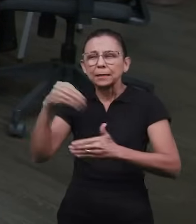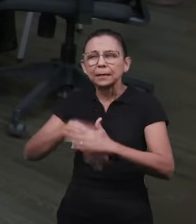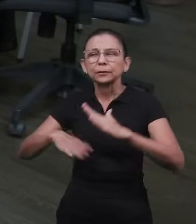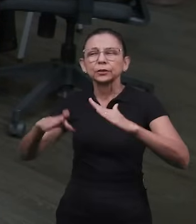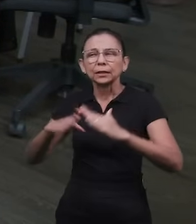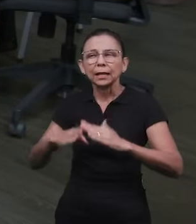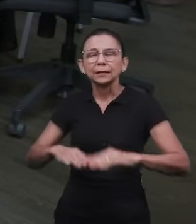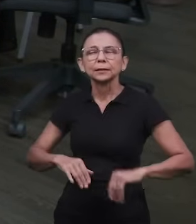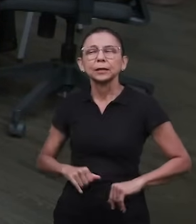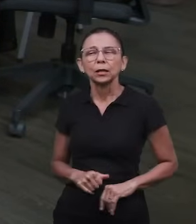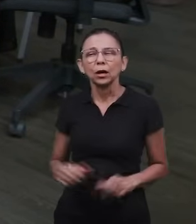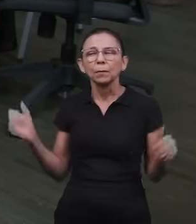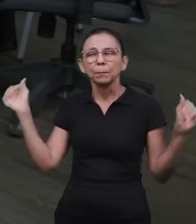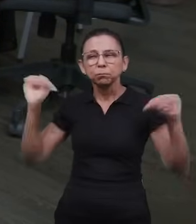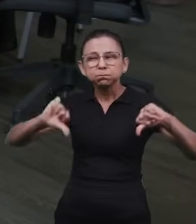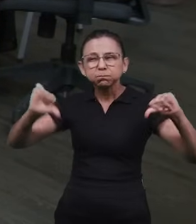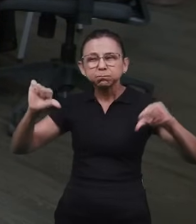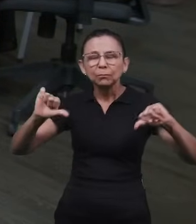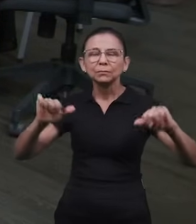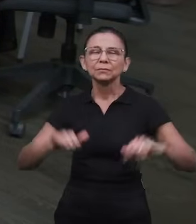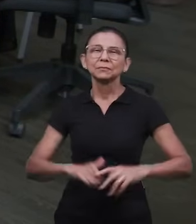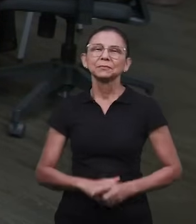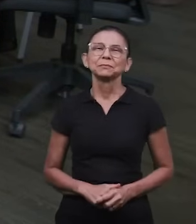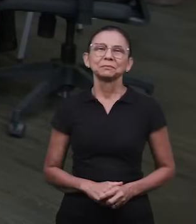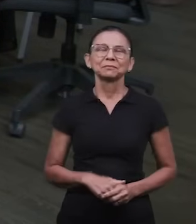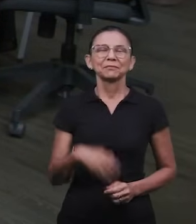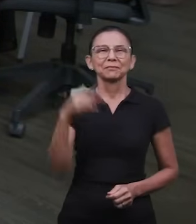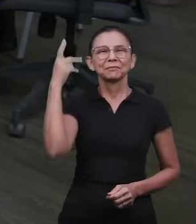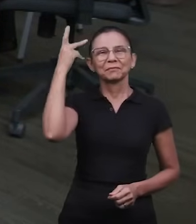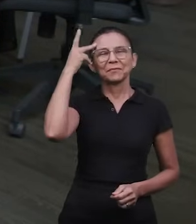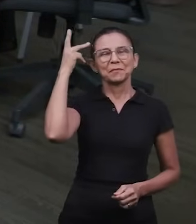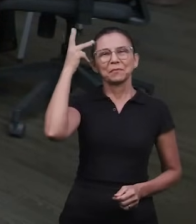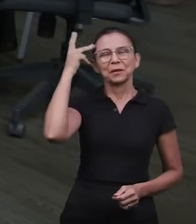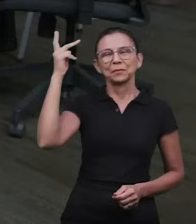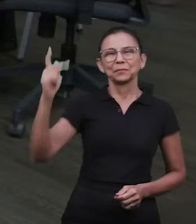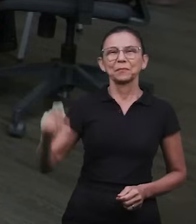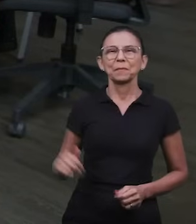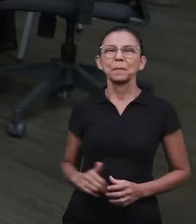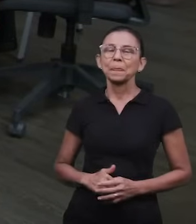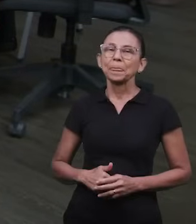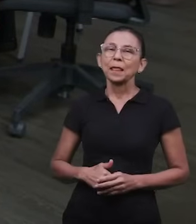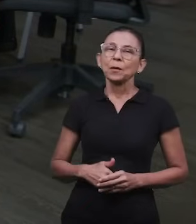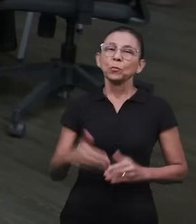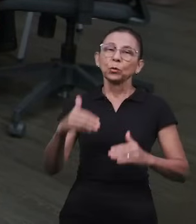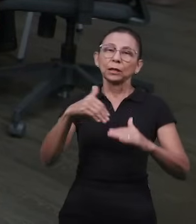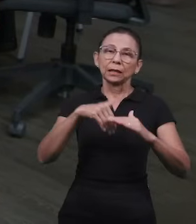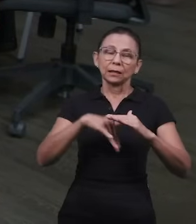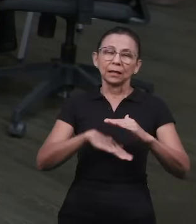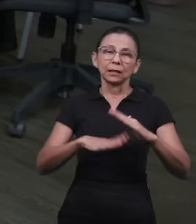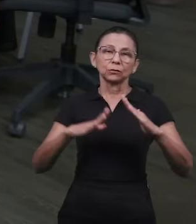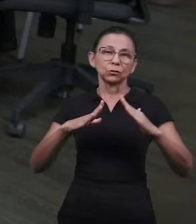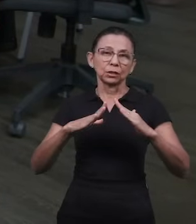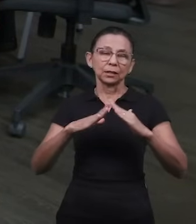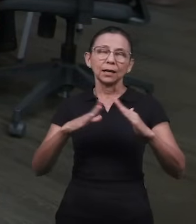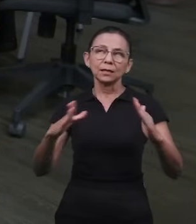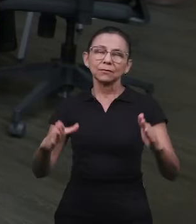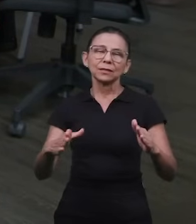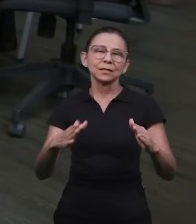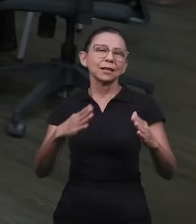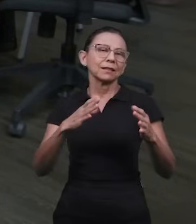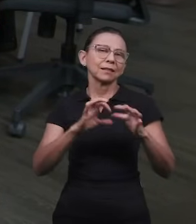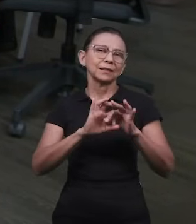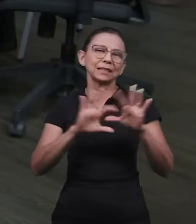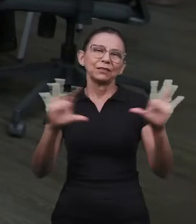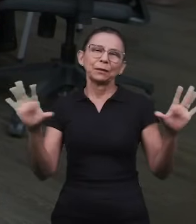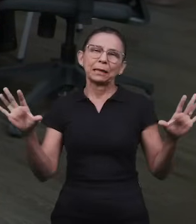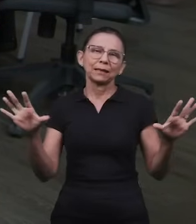que acontece? Mas faz parte da vida, porque você ali, você tem a liberdade, porque se você, na verdade, se você for